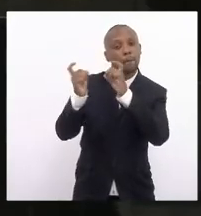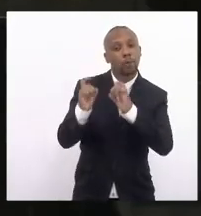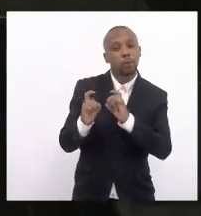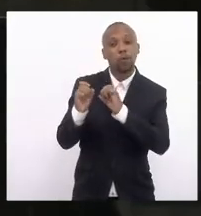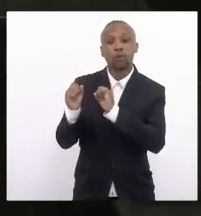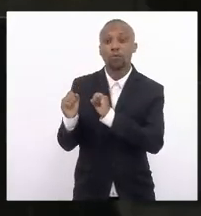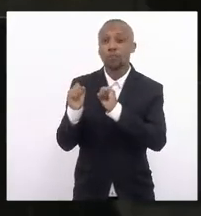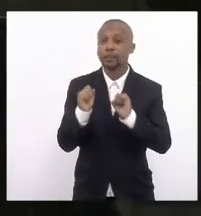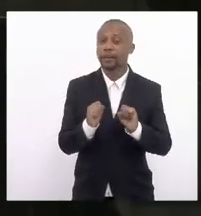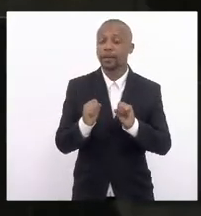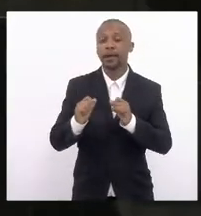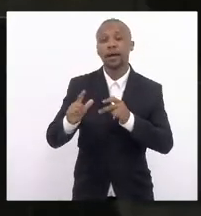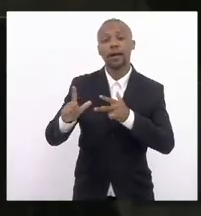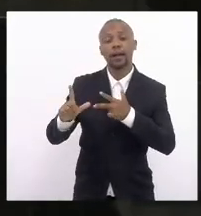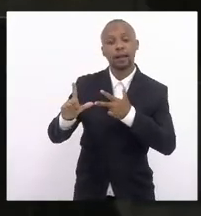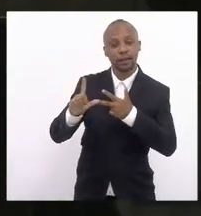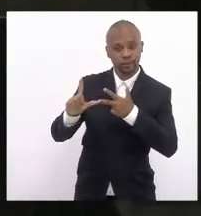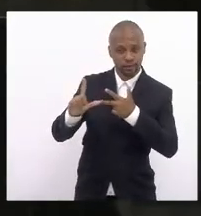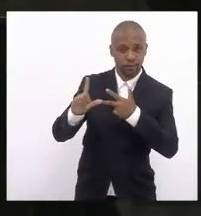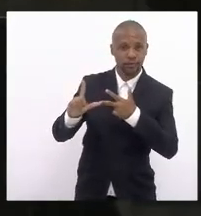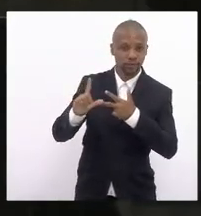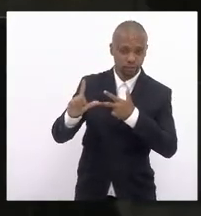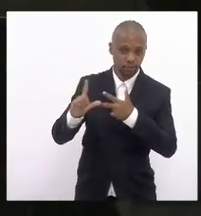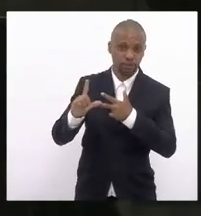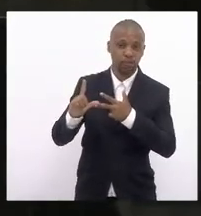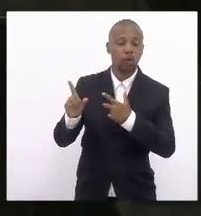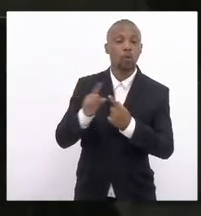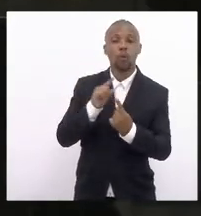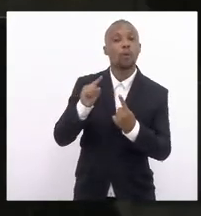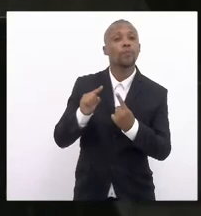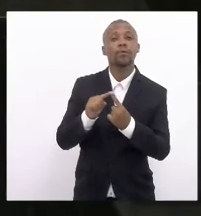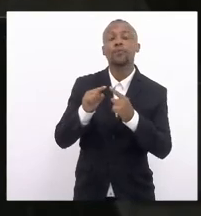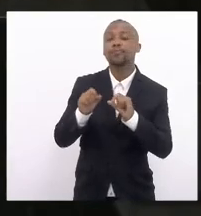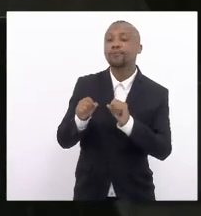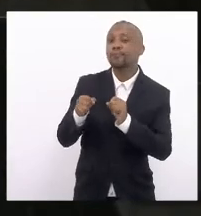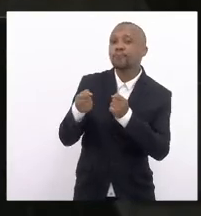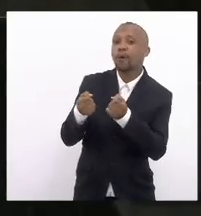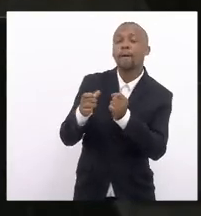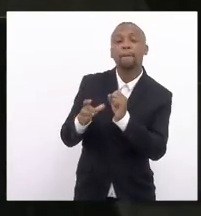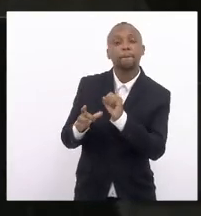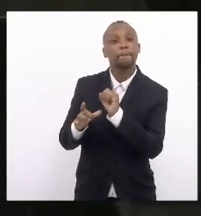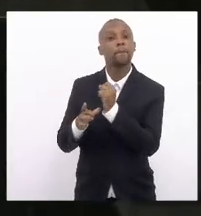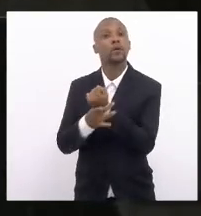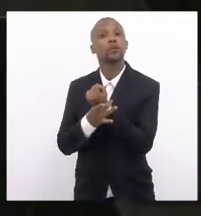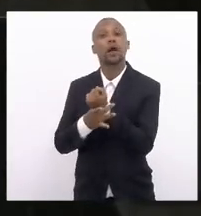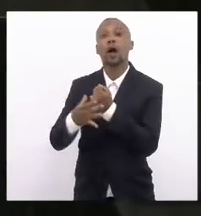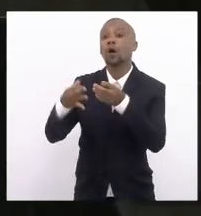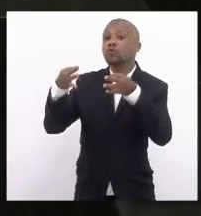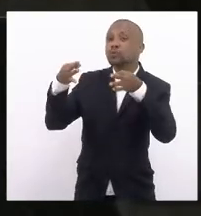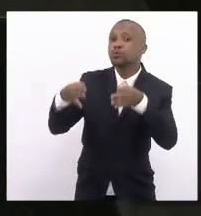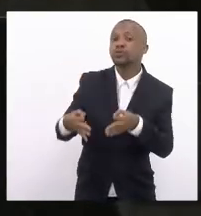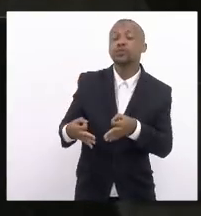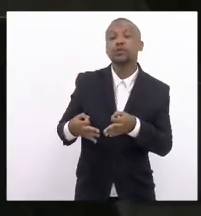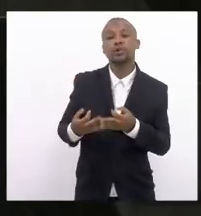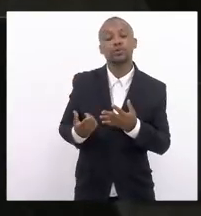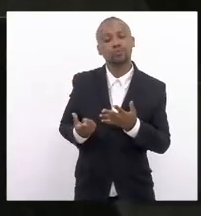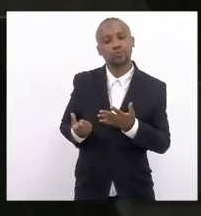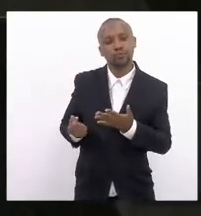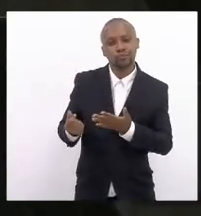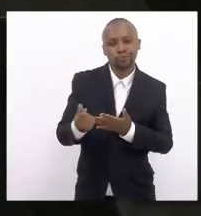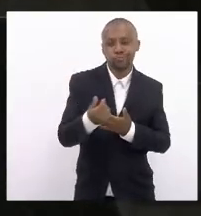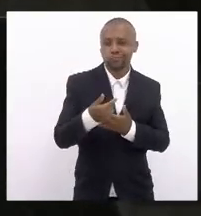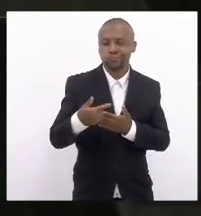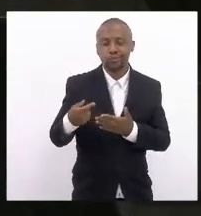Poder Legislativo, em proteção ao direito do consumidor